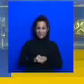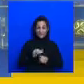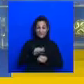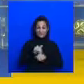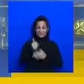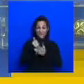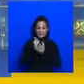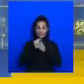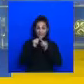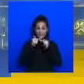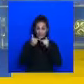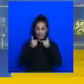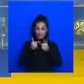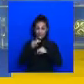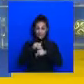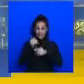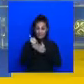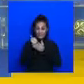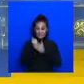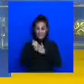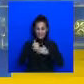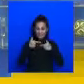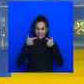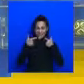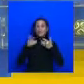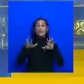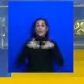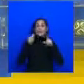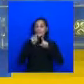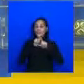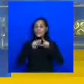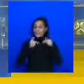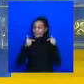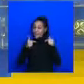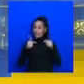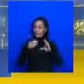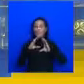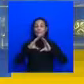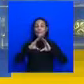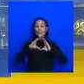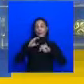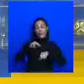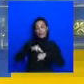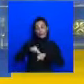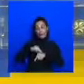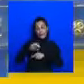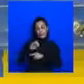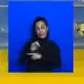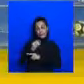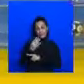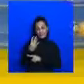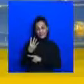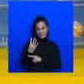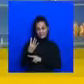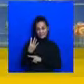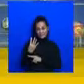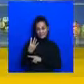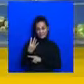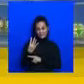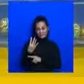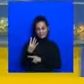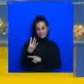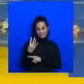Vem sorte, vem sorte, vem sorte. Qual é o seu mês da sorte? Bola marrom 04,